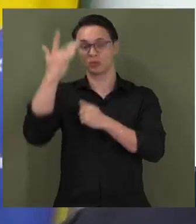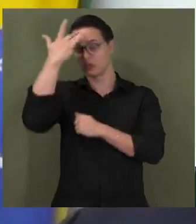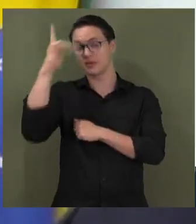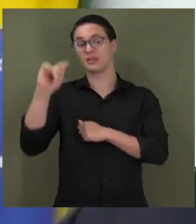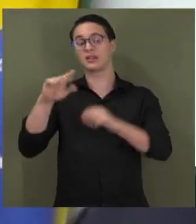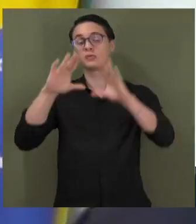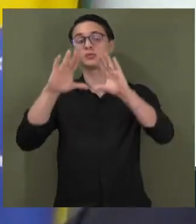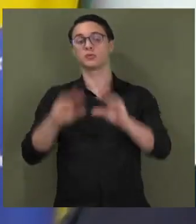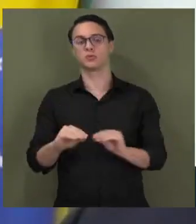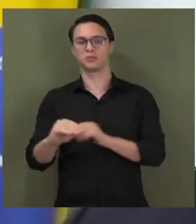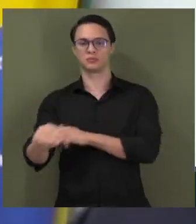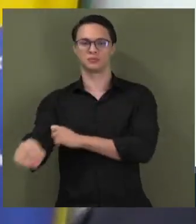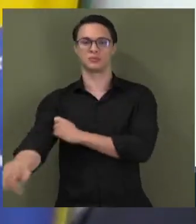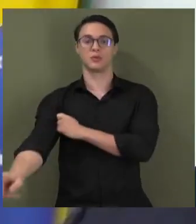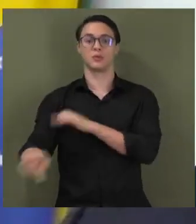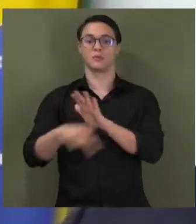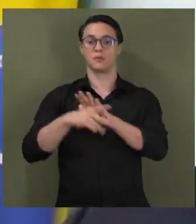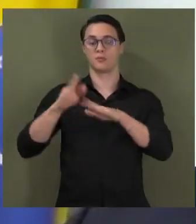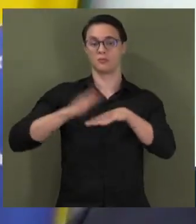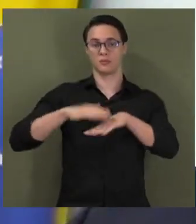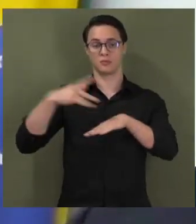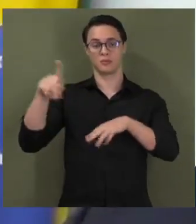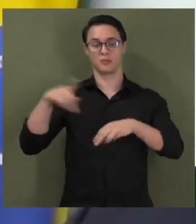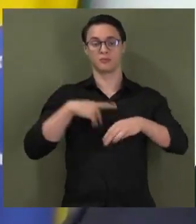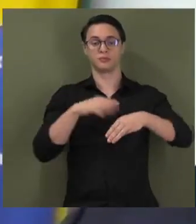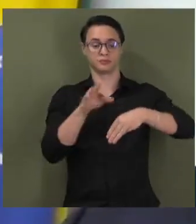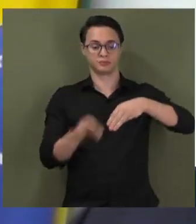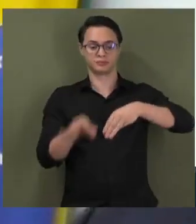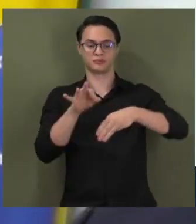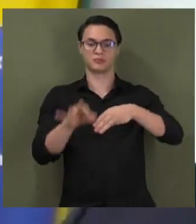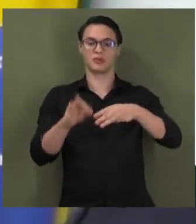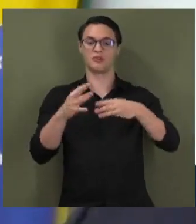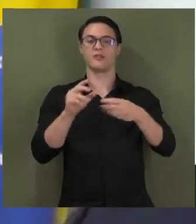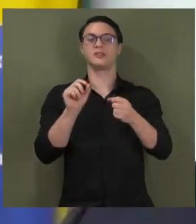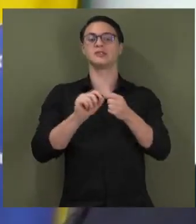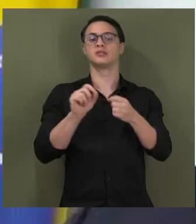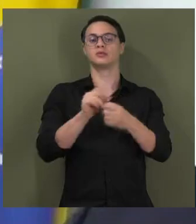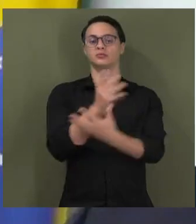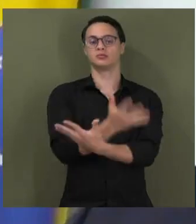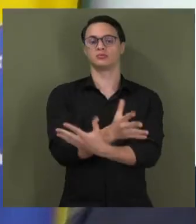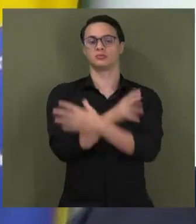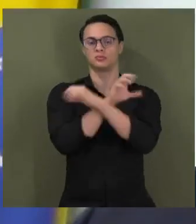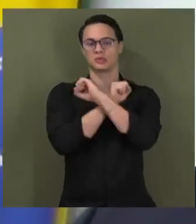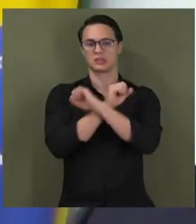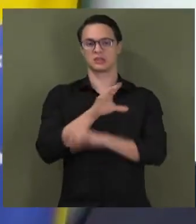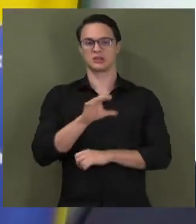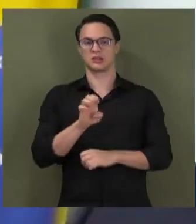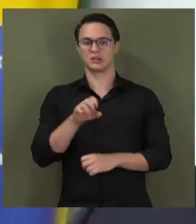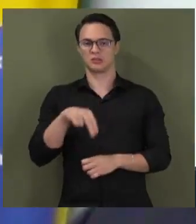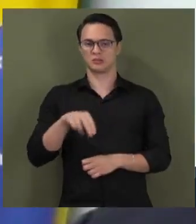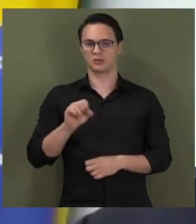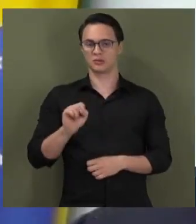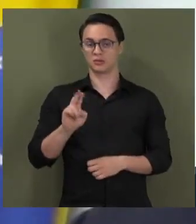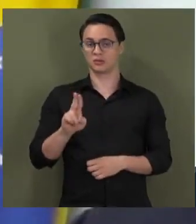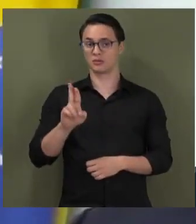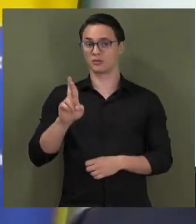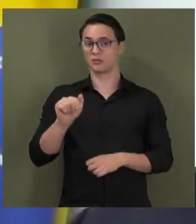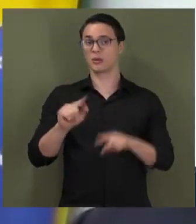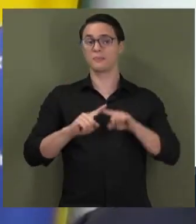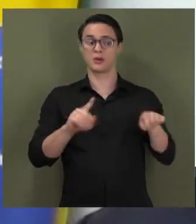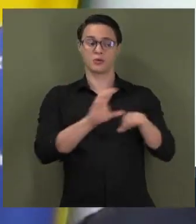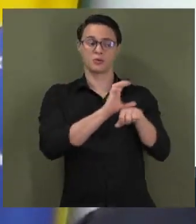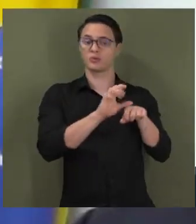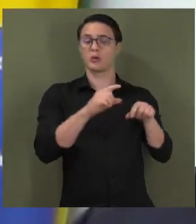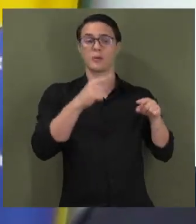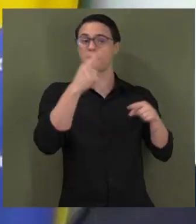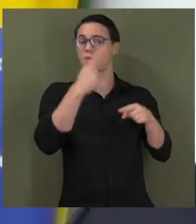ordem oculta do ministro, praticando censura prévia, expressamente proibido pelo artigo 220 da nossa